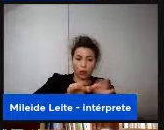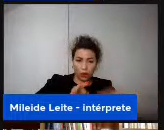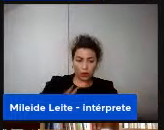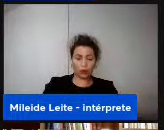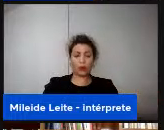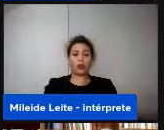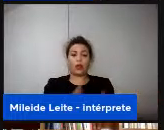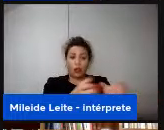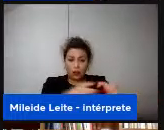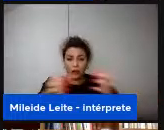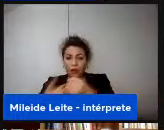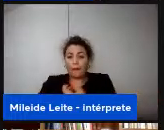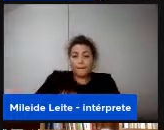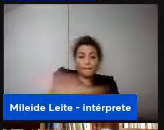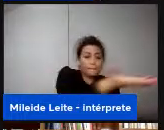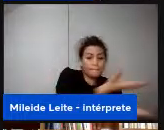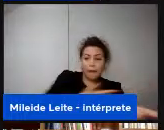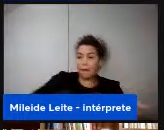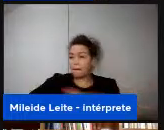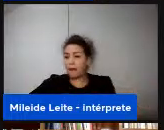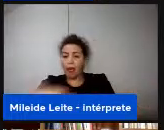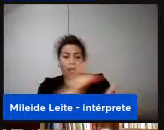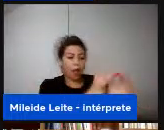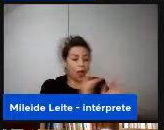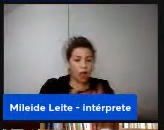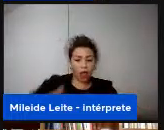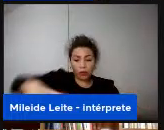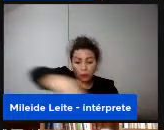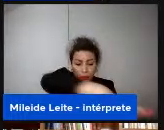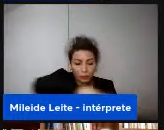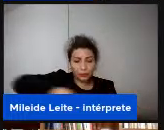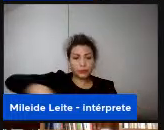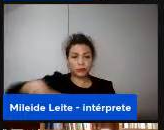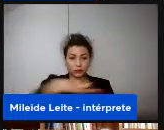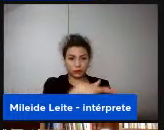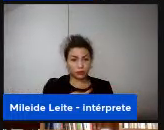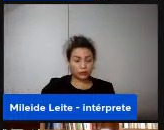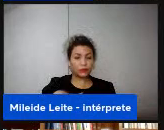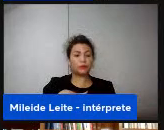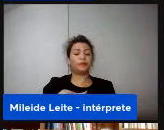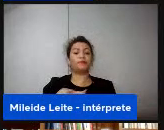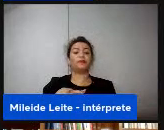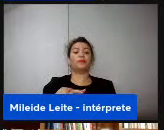organismos interagem com o ambiente, né,